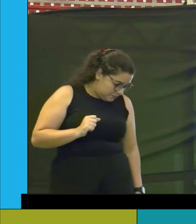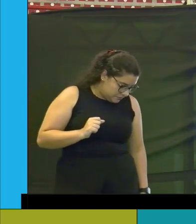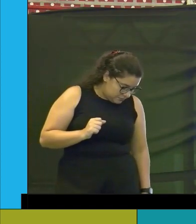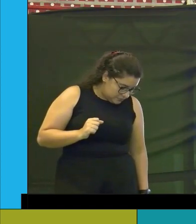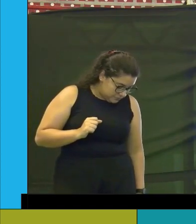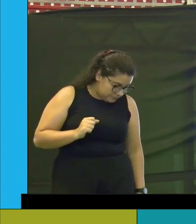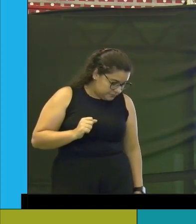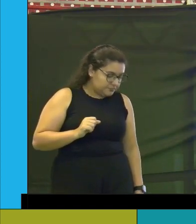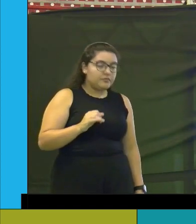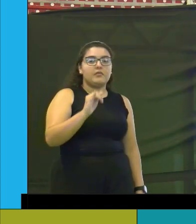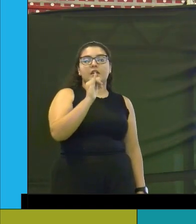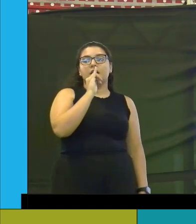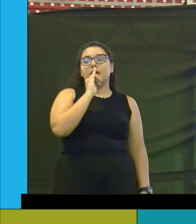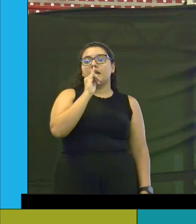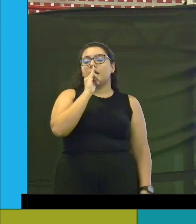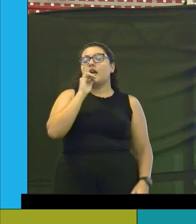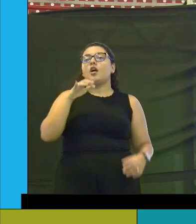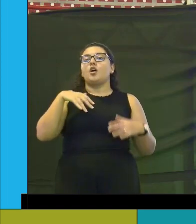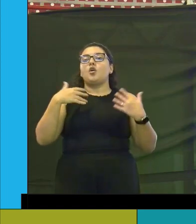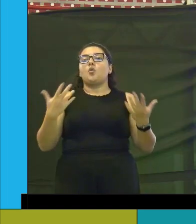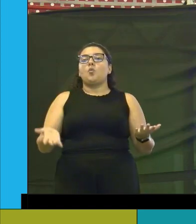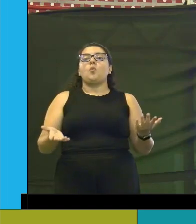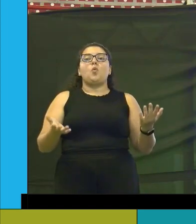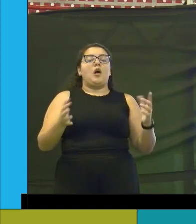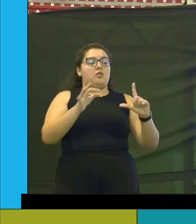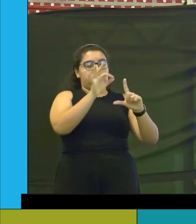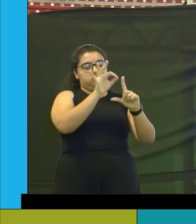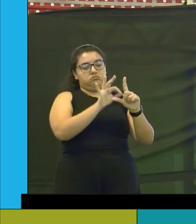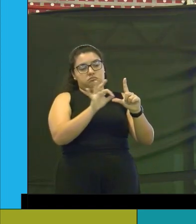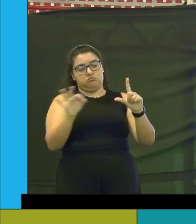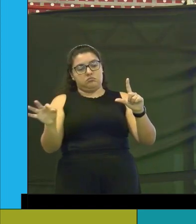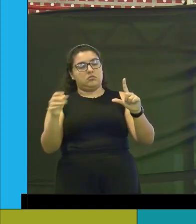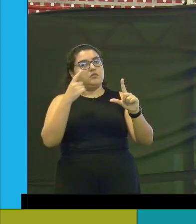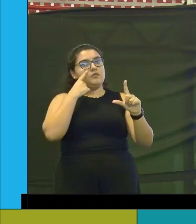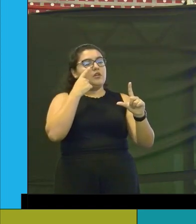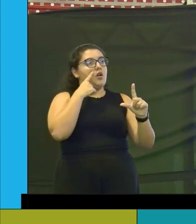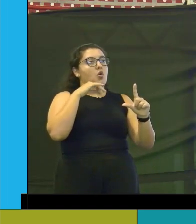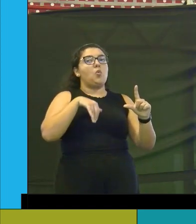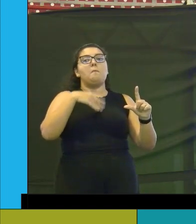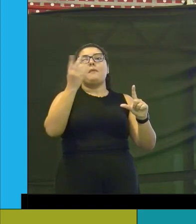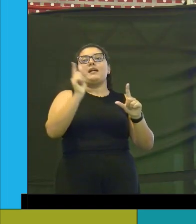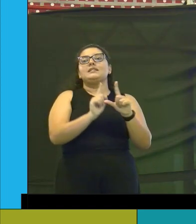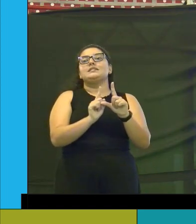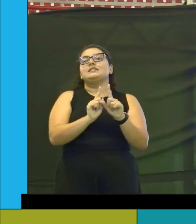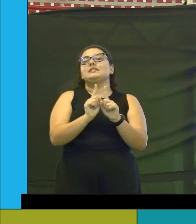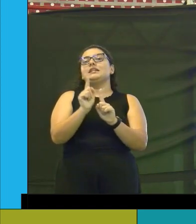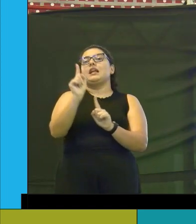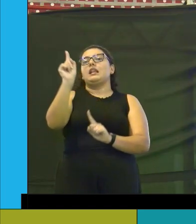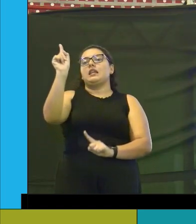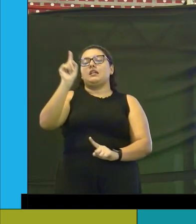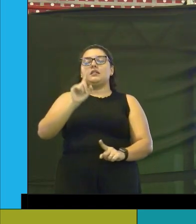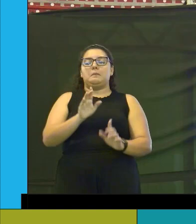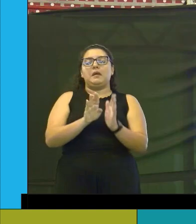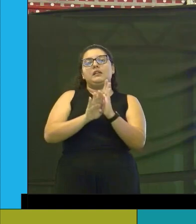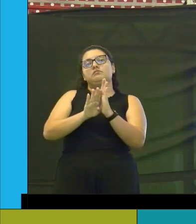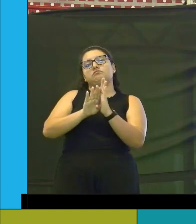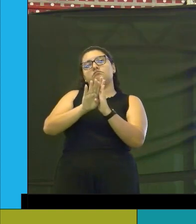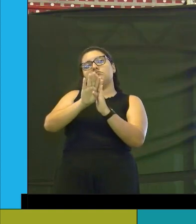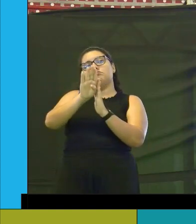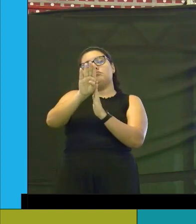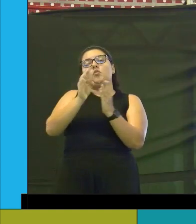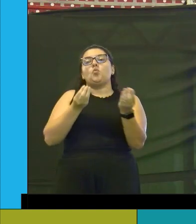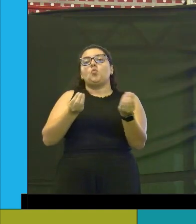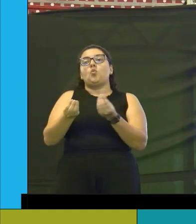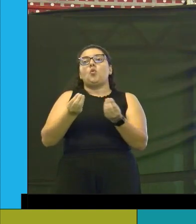esse exemplo. Qual das duas retas tem uma maior inclinação aí? Aí eu fico confuso